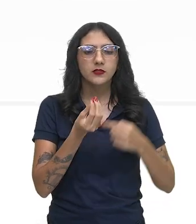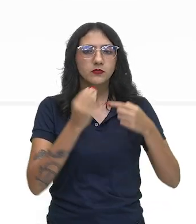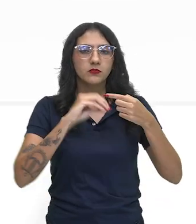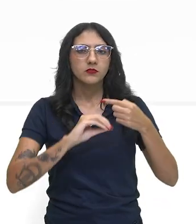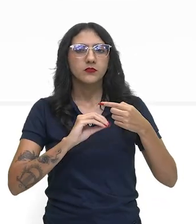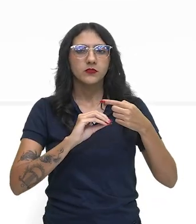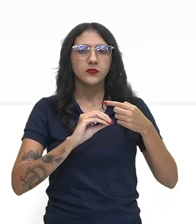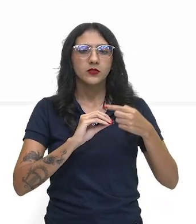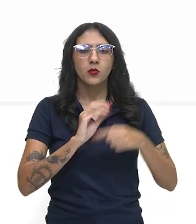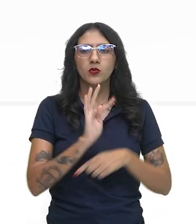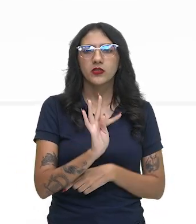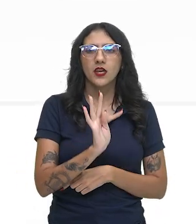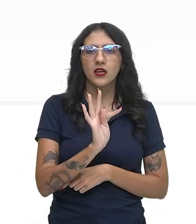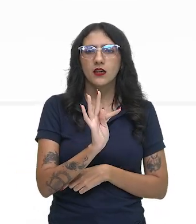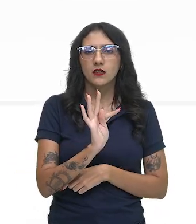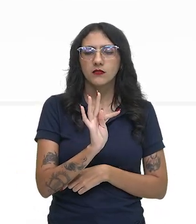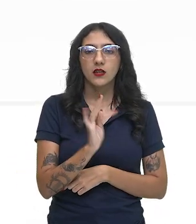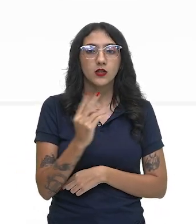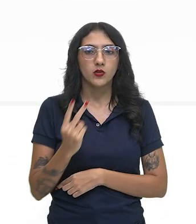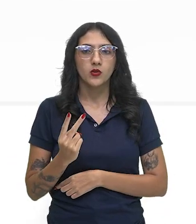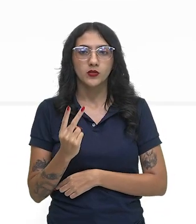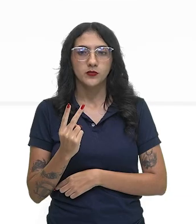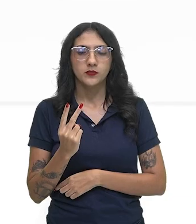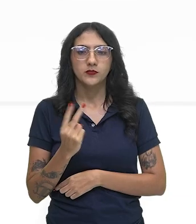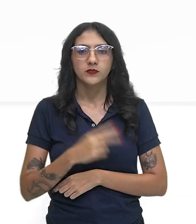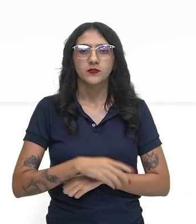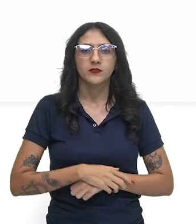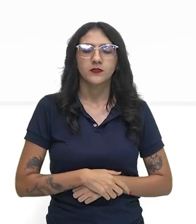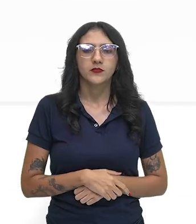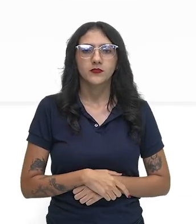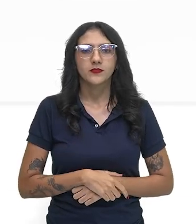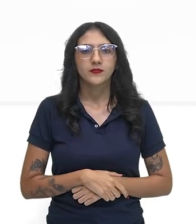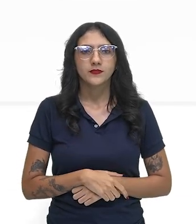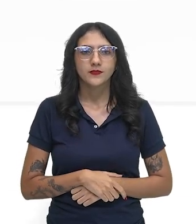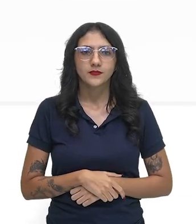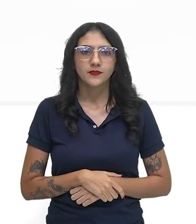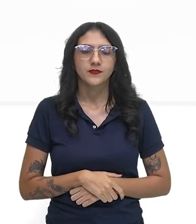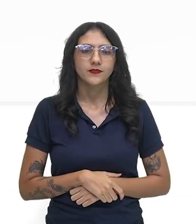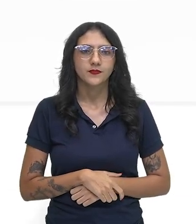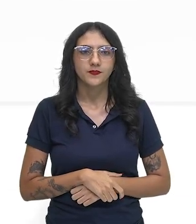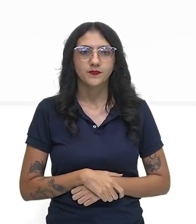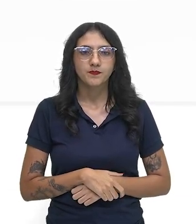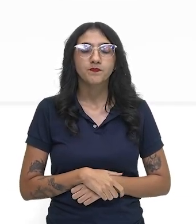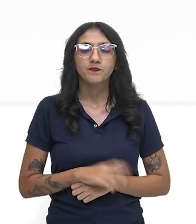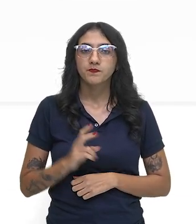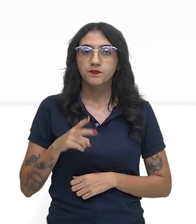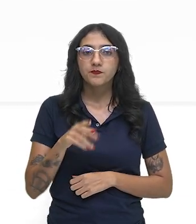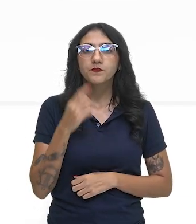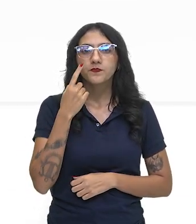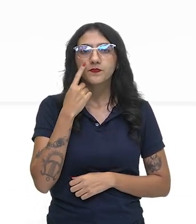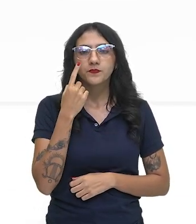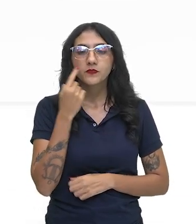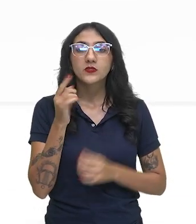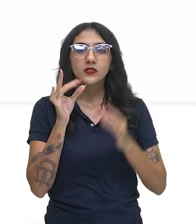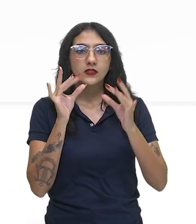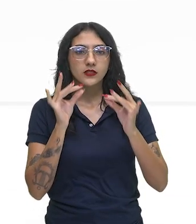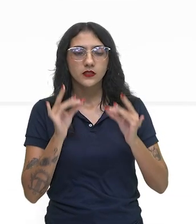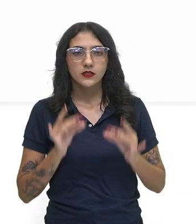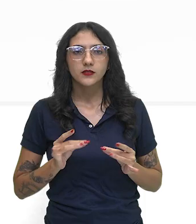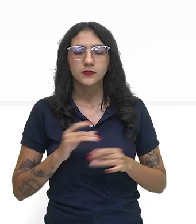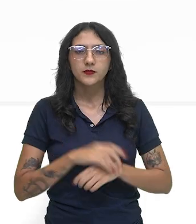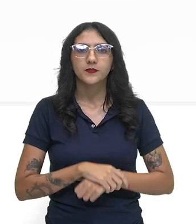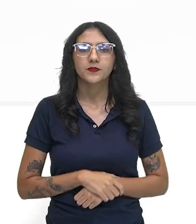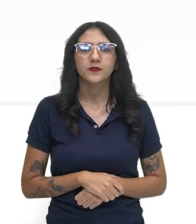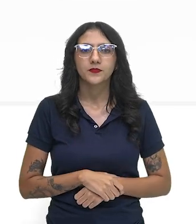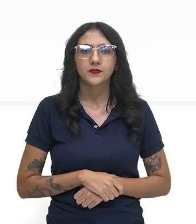E o ΔT, 2. Muito bem. Aí, dando continuidade, você tem aí, ó. Vamos